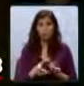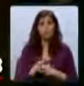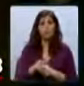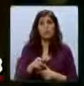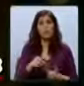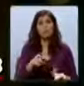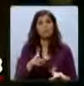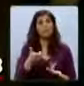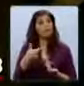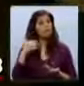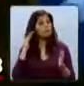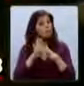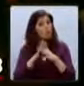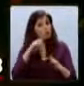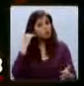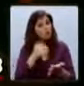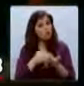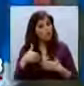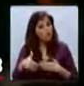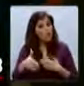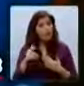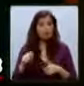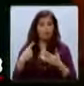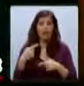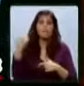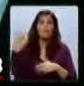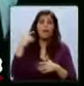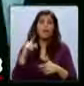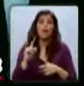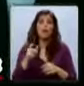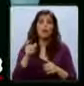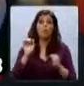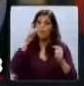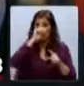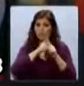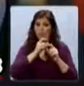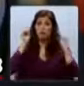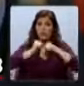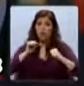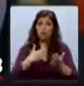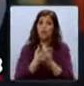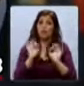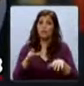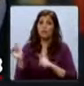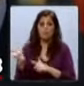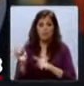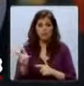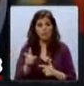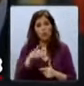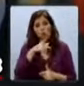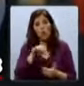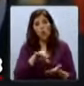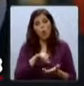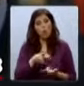e deverá durar até amanhã. O objetivo é a assinatura do acordo até final de março. Bringing Iran to the table forced them to